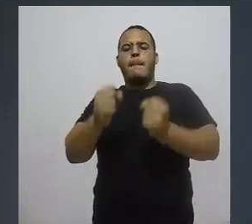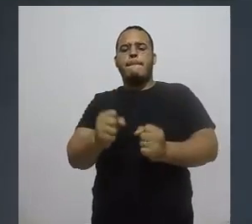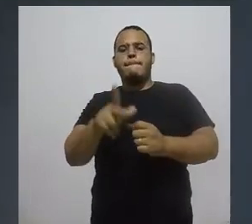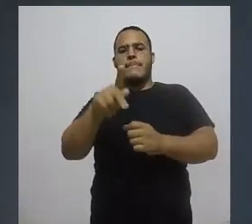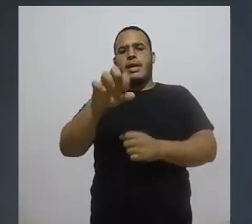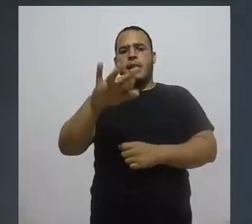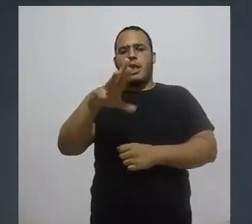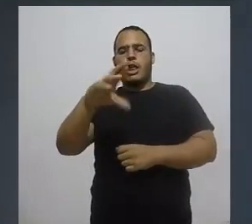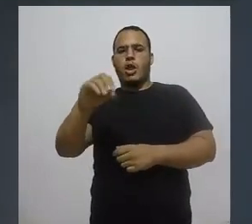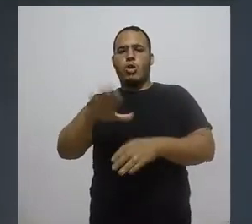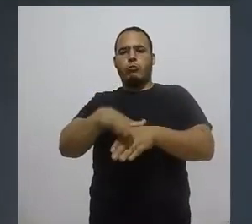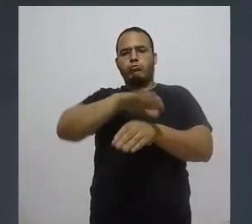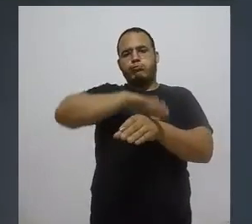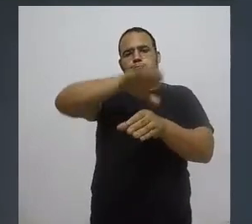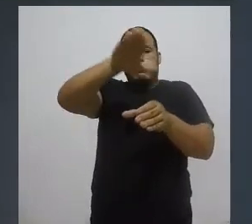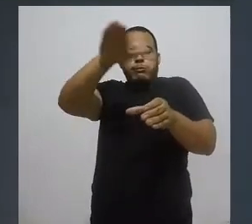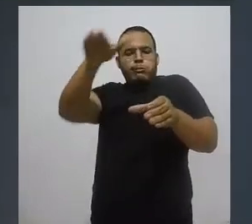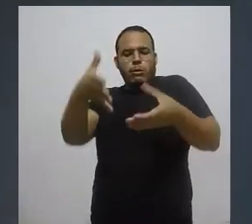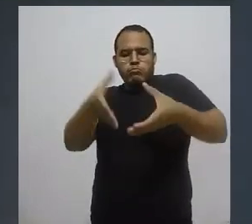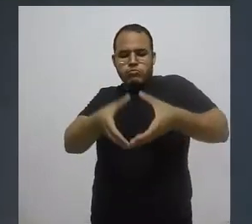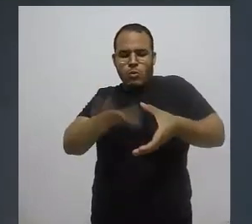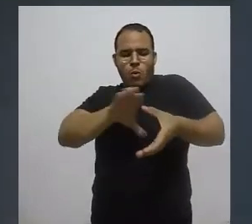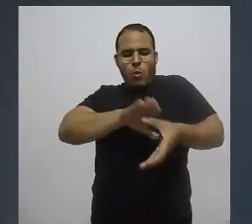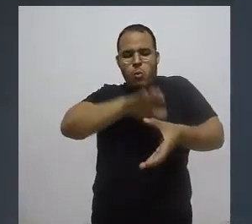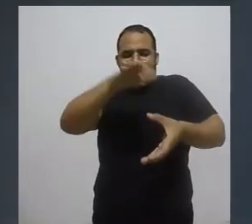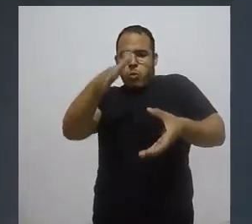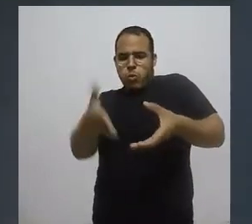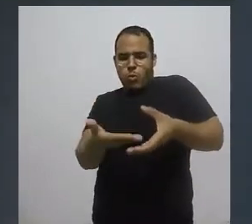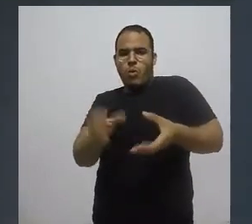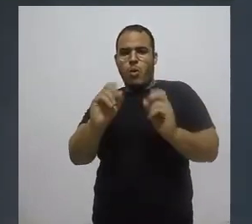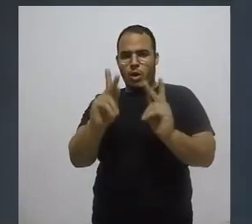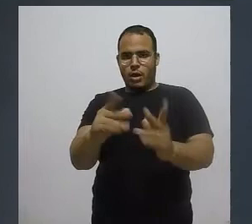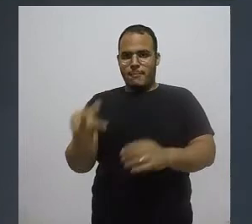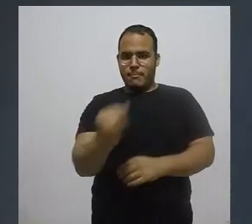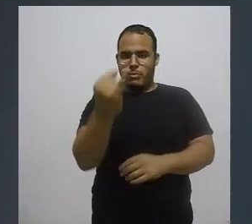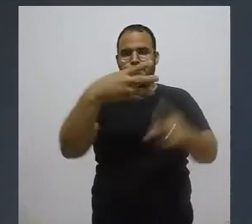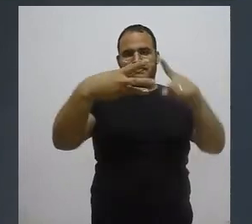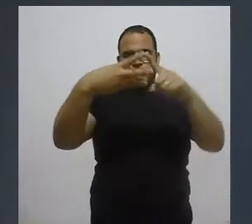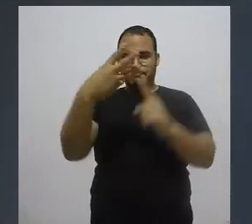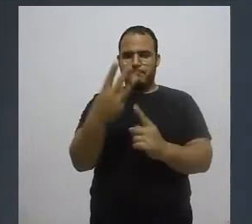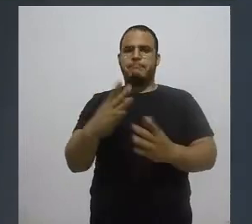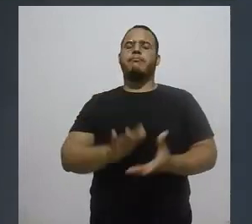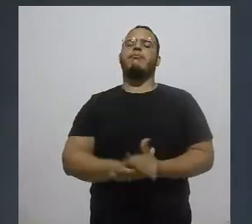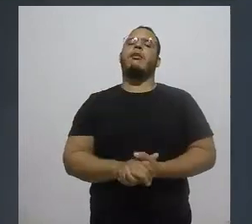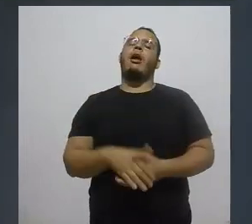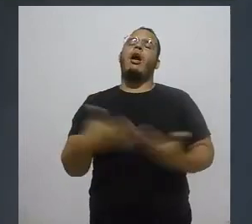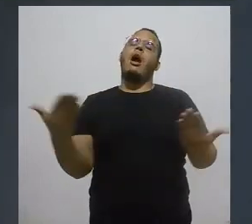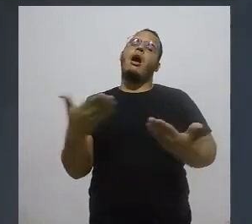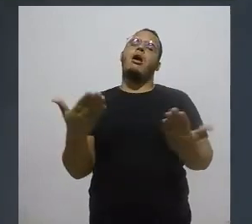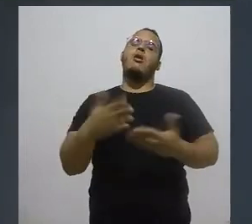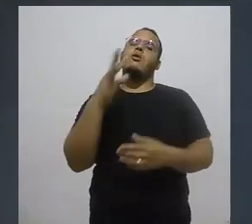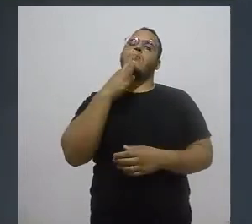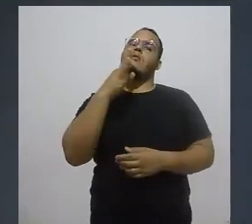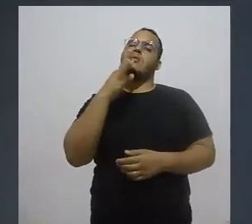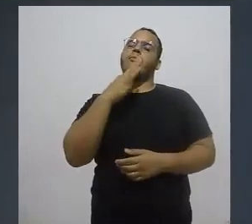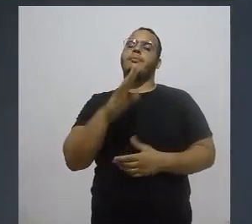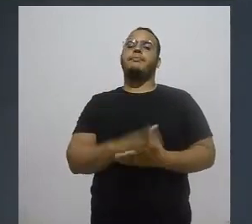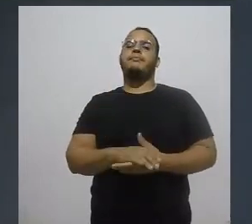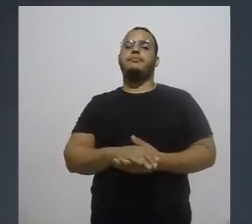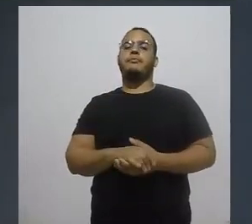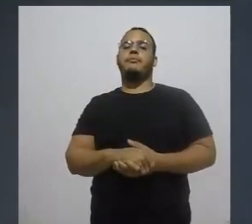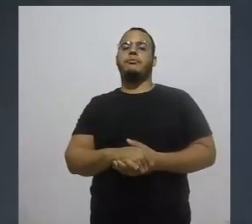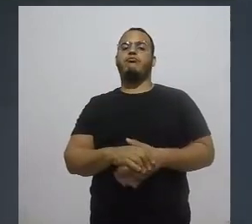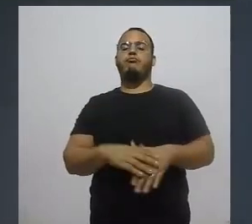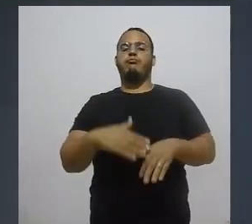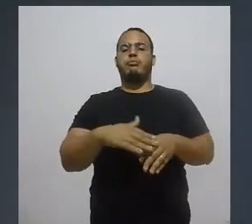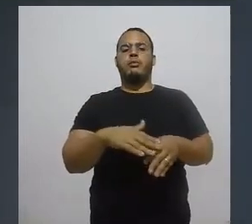camada externa do útero, ok? Então essas são as 3 camadas principais. Agora a gente vai conhecer os órgãos